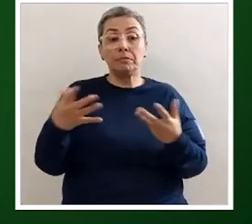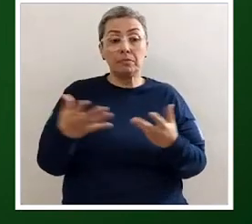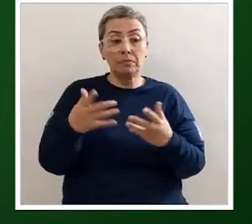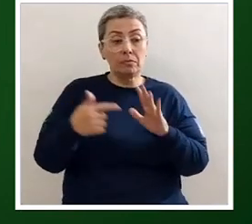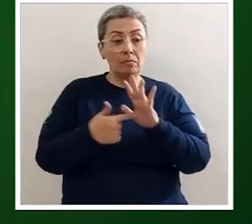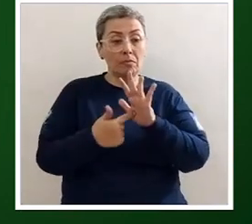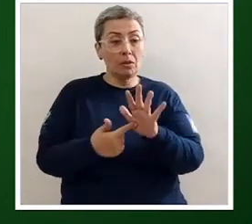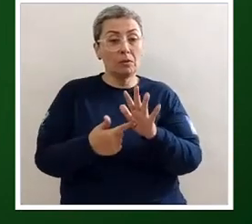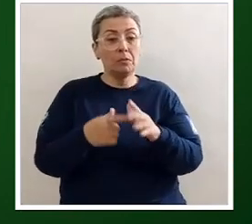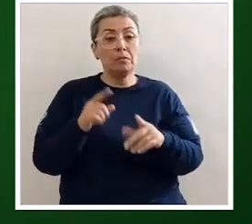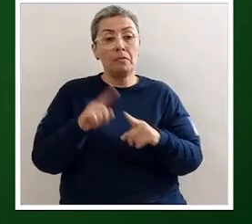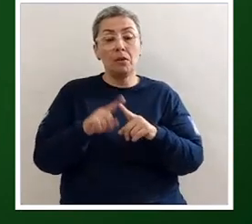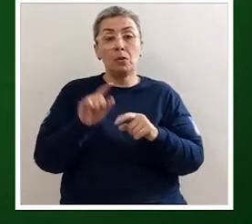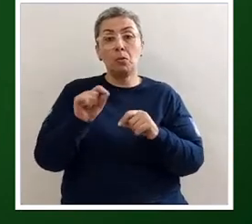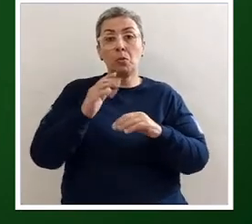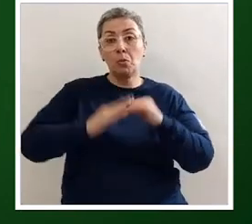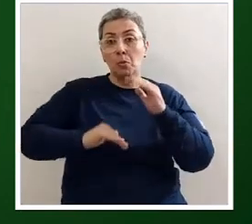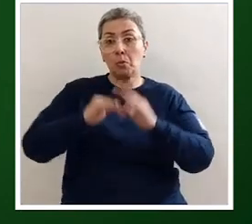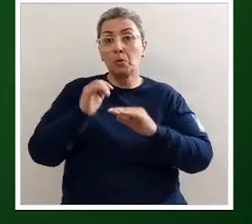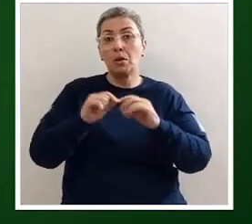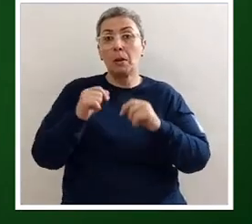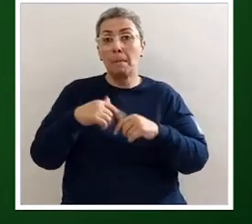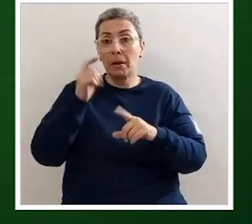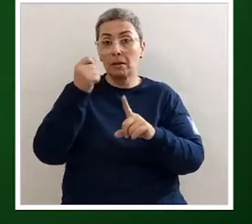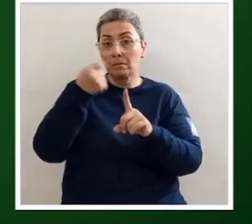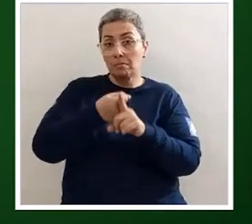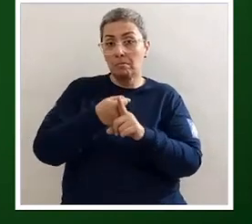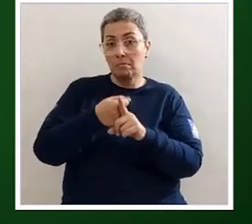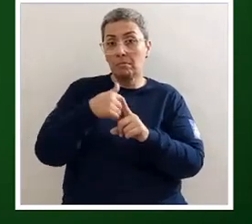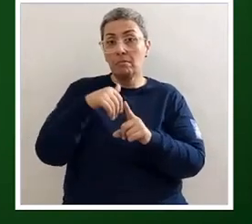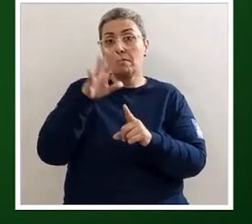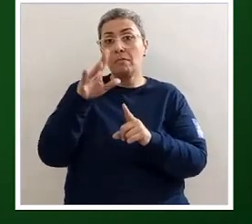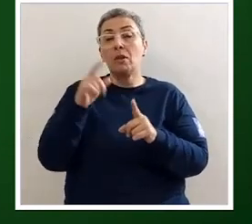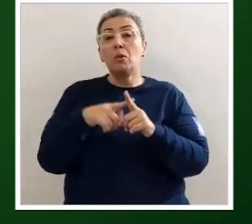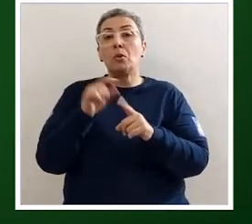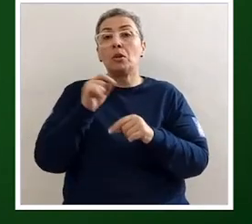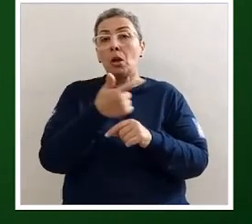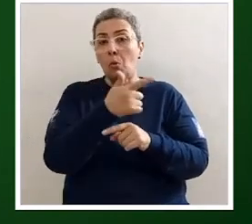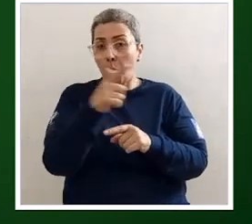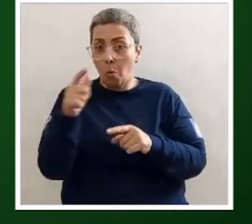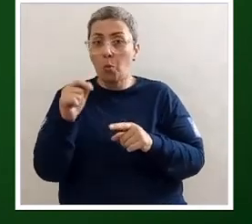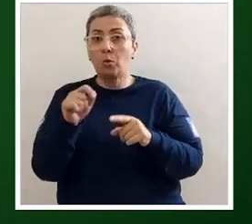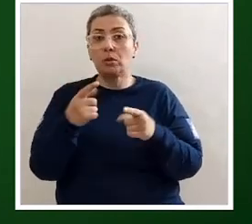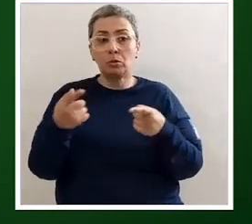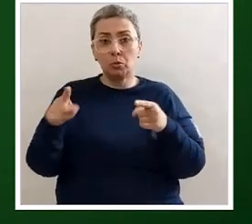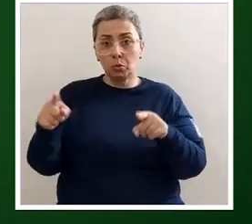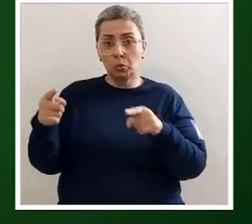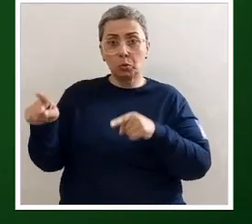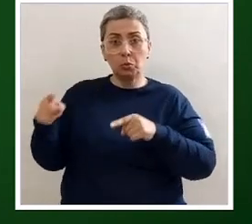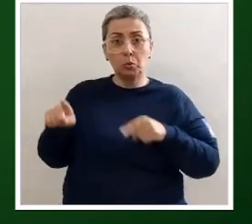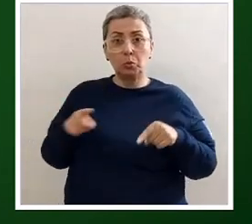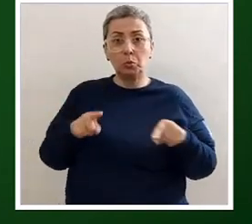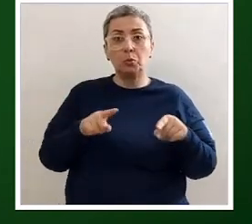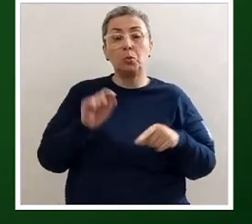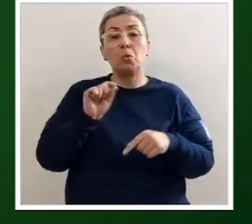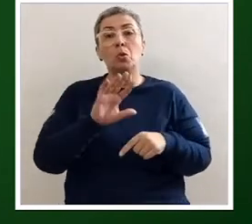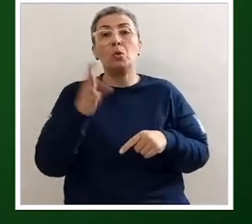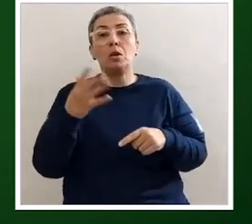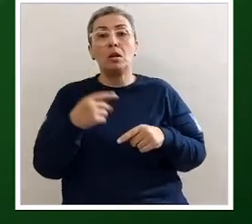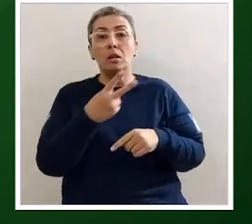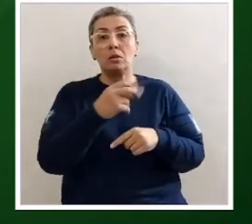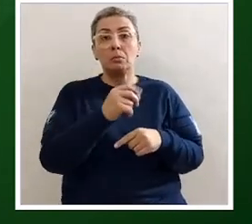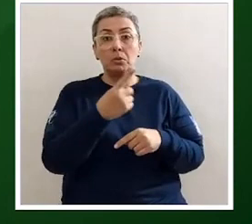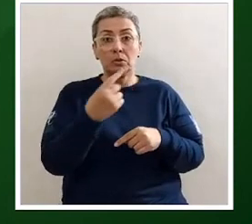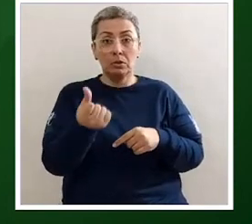eu trouxe as ações de maiores impactos nós tivemos outras paralelas acontecendo em